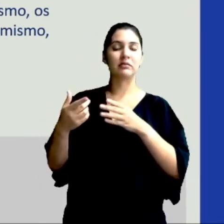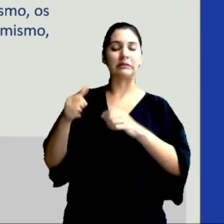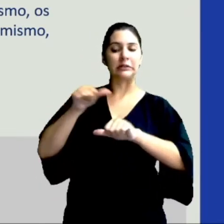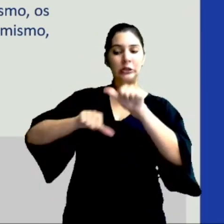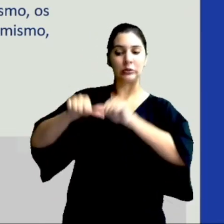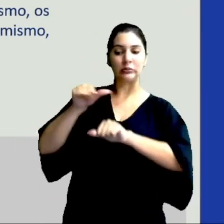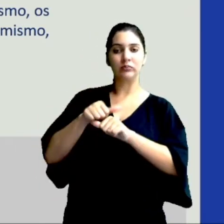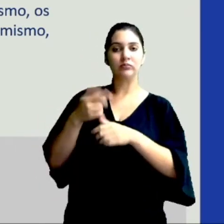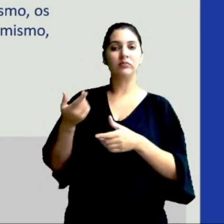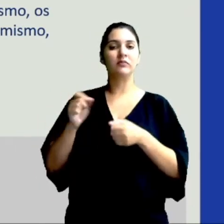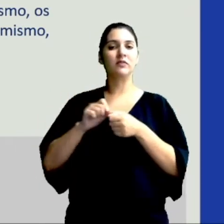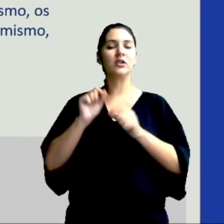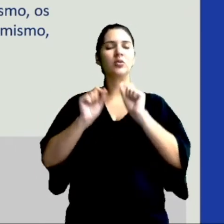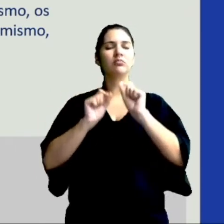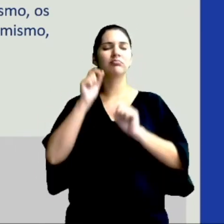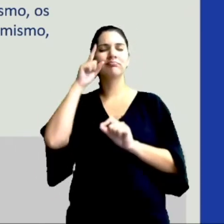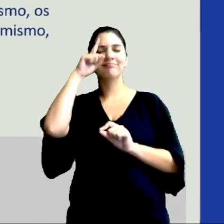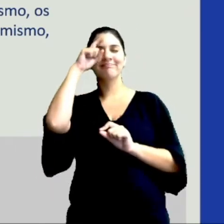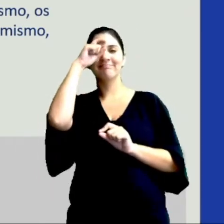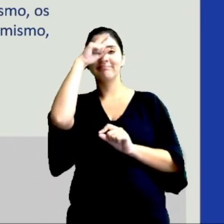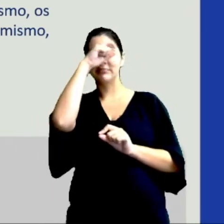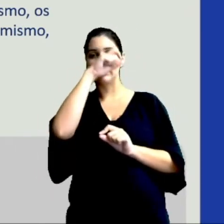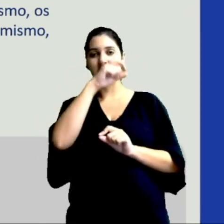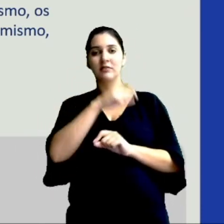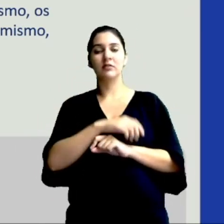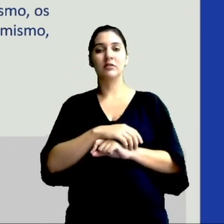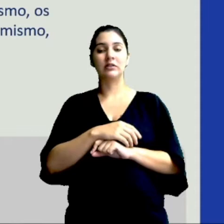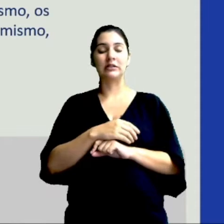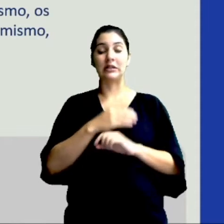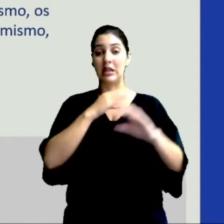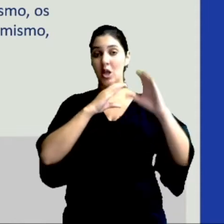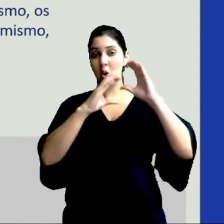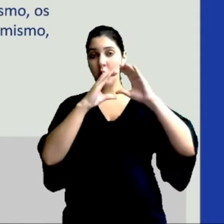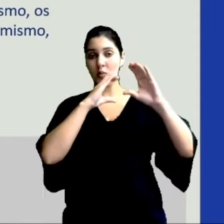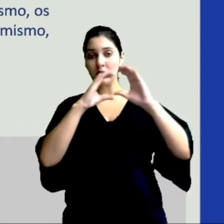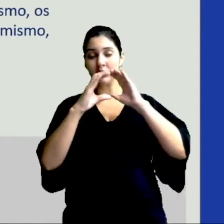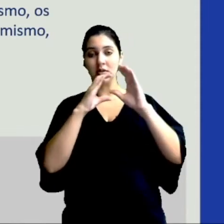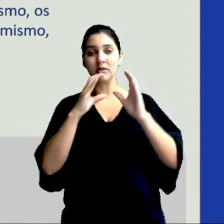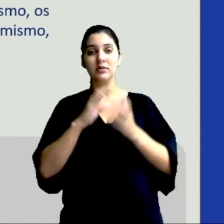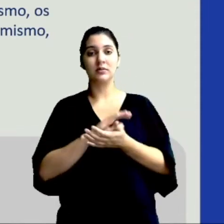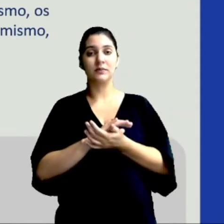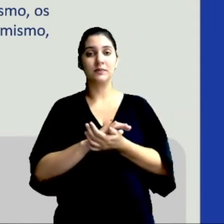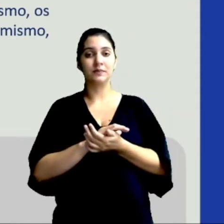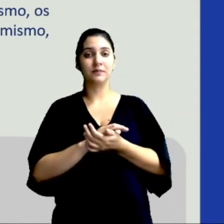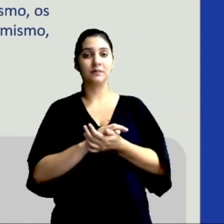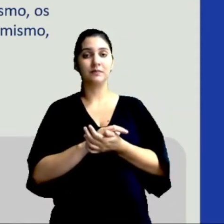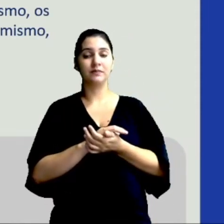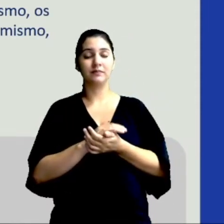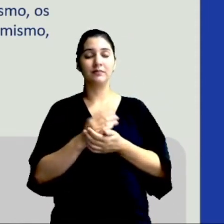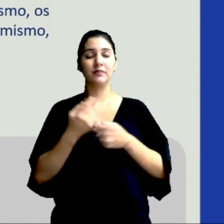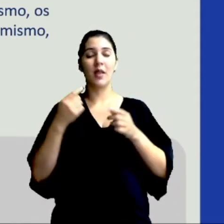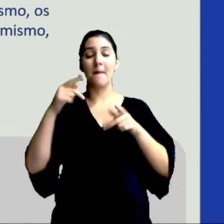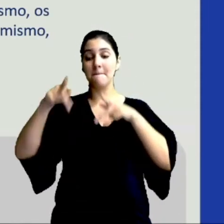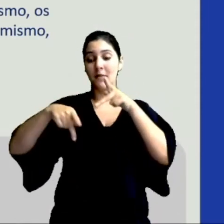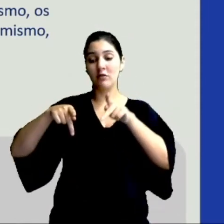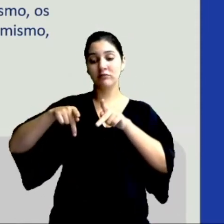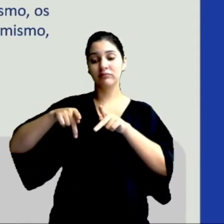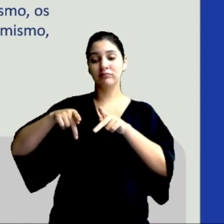modificada, causando até uma certa dificuldade na comunicação, né, entre povos de origem diferente,